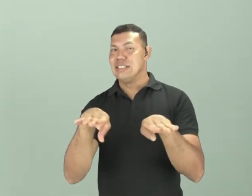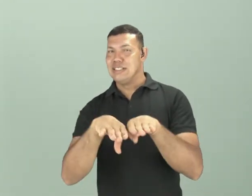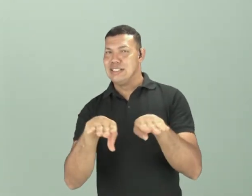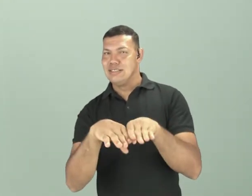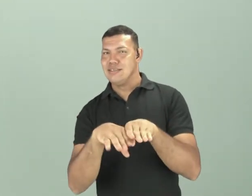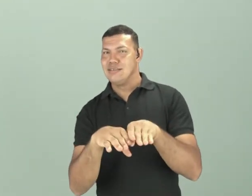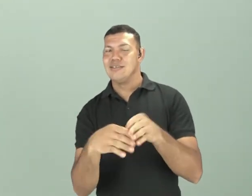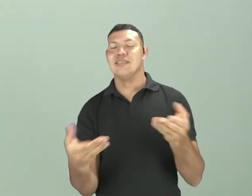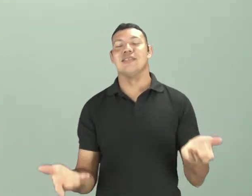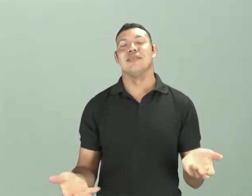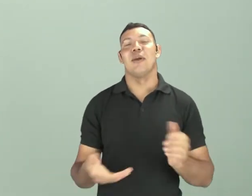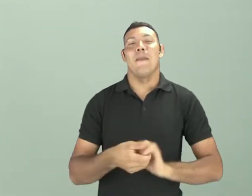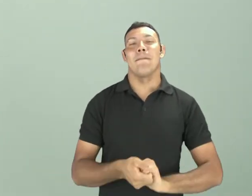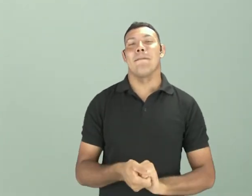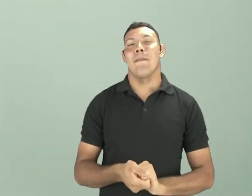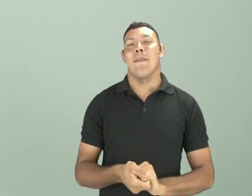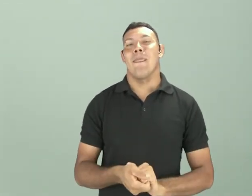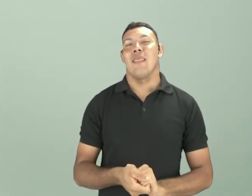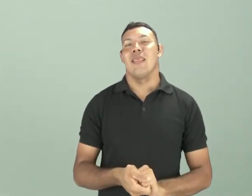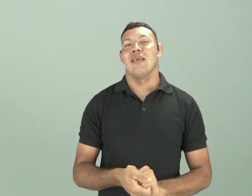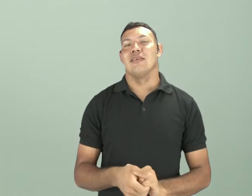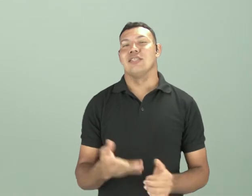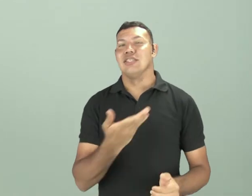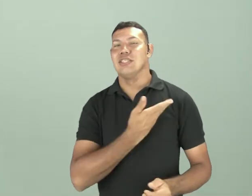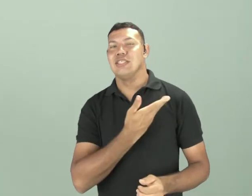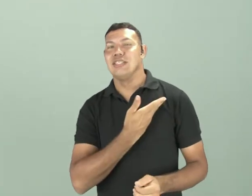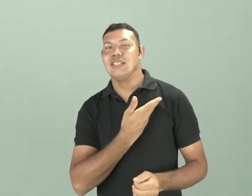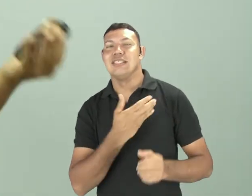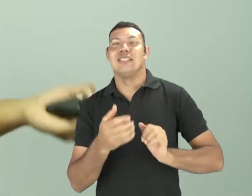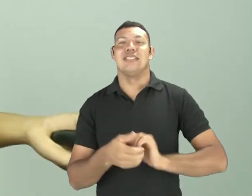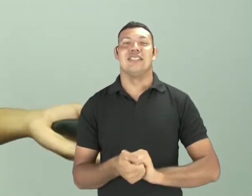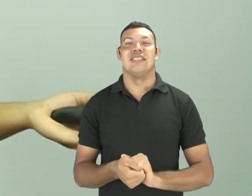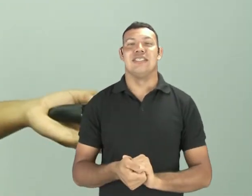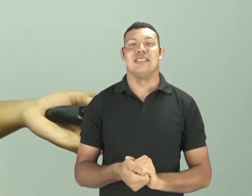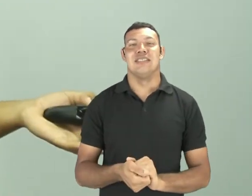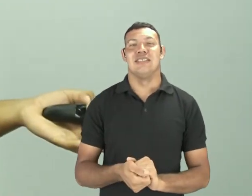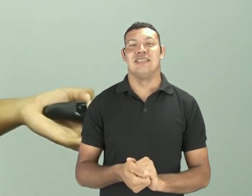cita algumas situações que podem ocorrer isso,